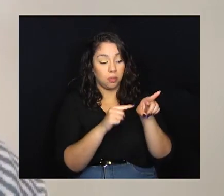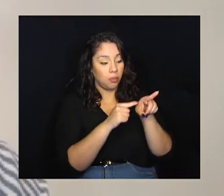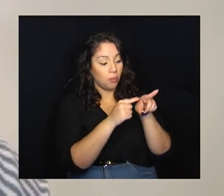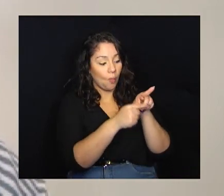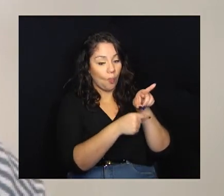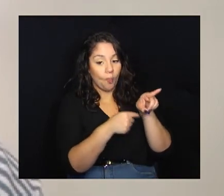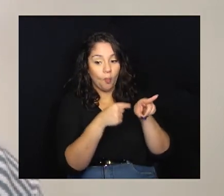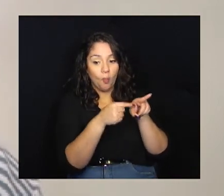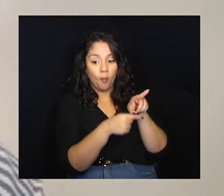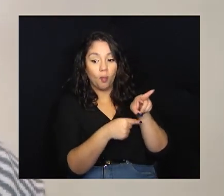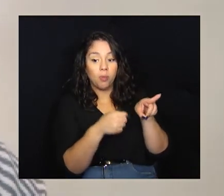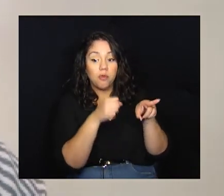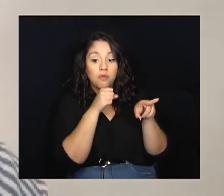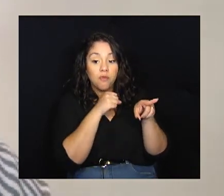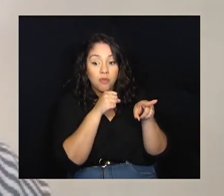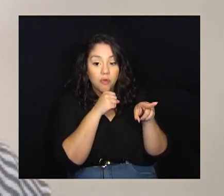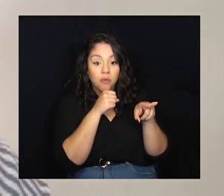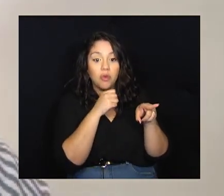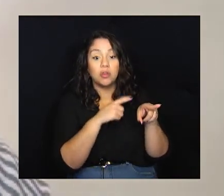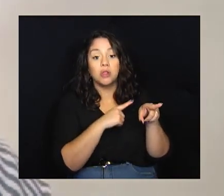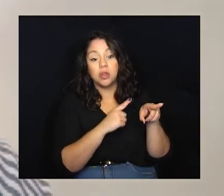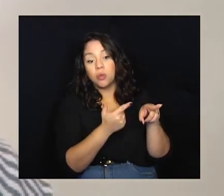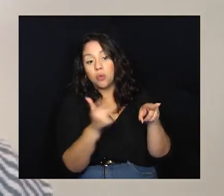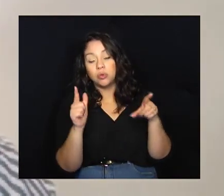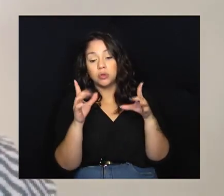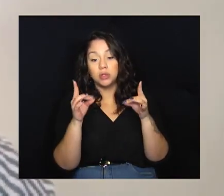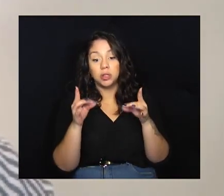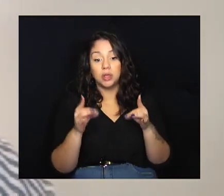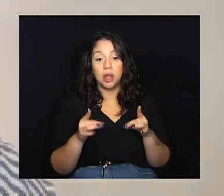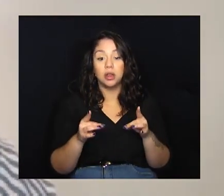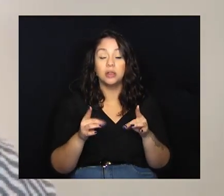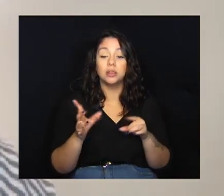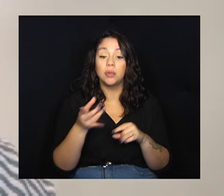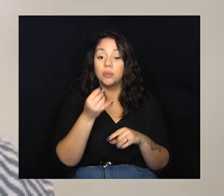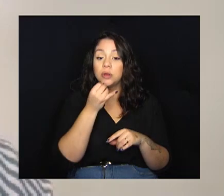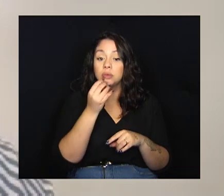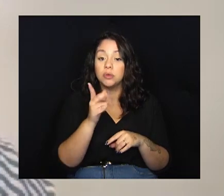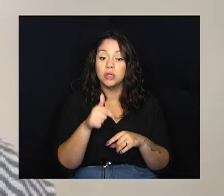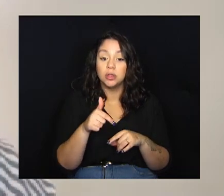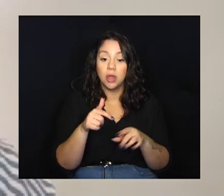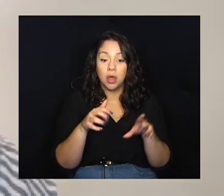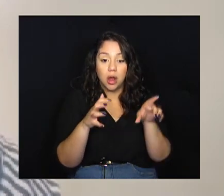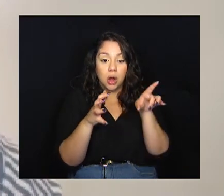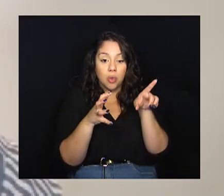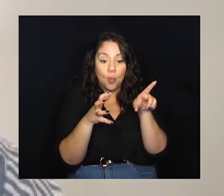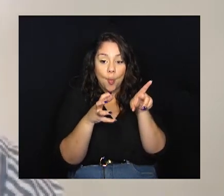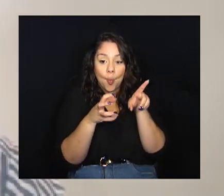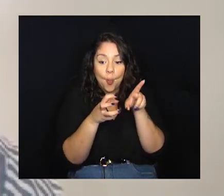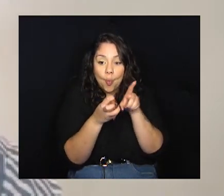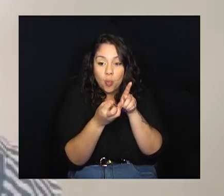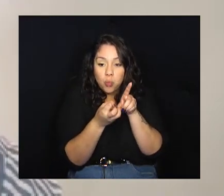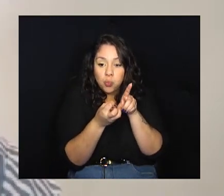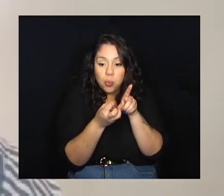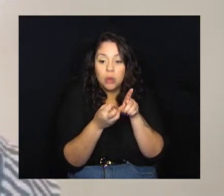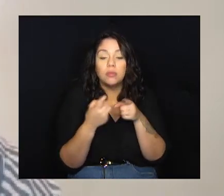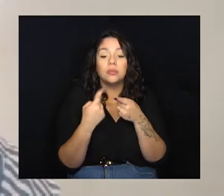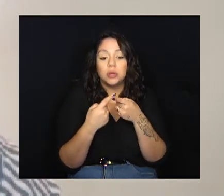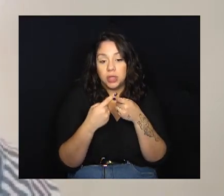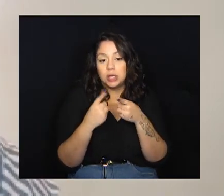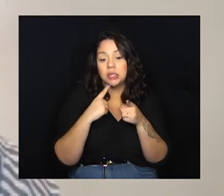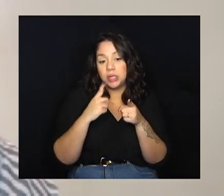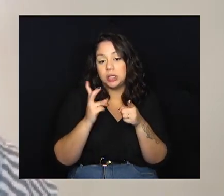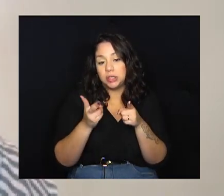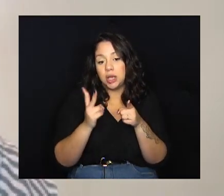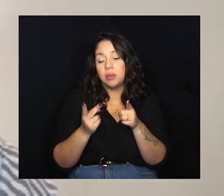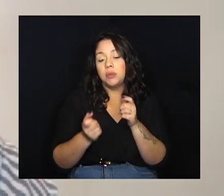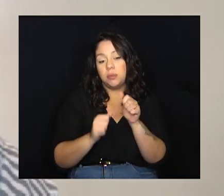né E aí a gente começa a entrar no outro quesito que envolve por exemplo a concentração do ejaculado por mais que ele mantém por exemplo